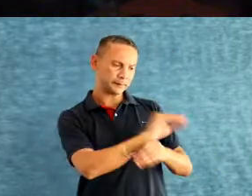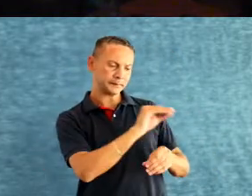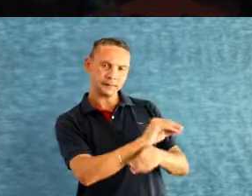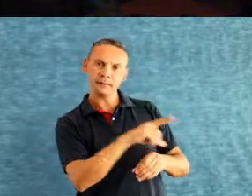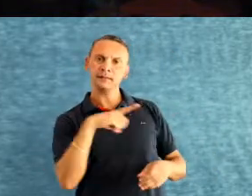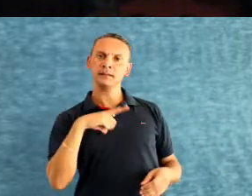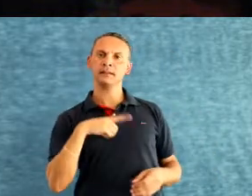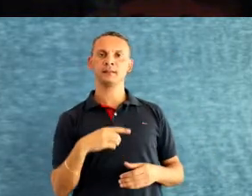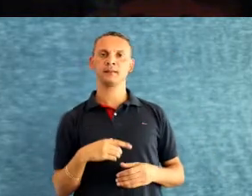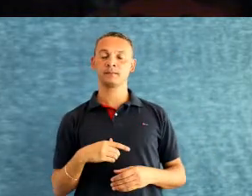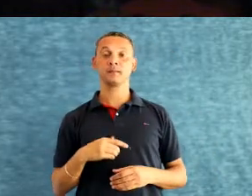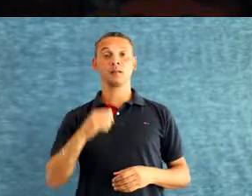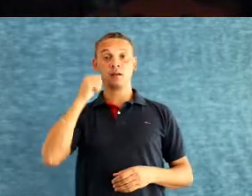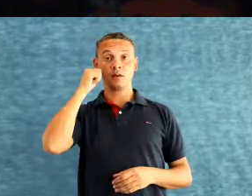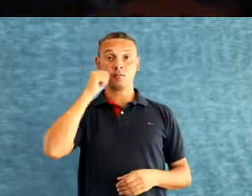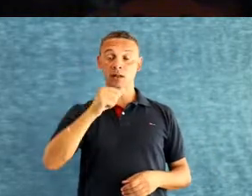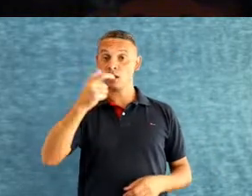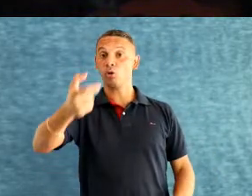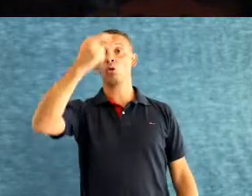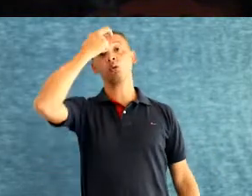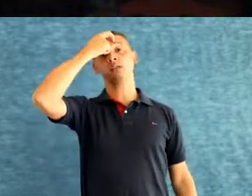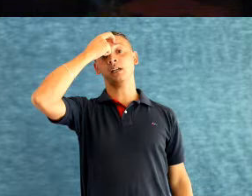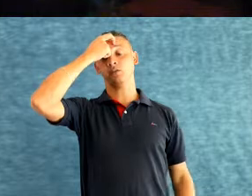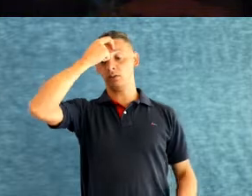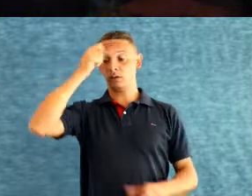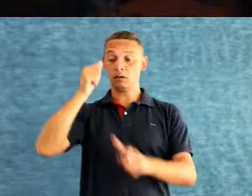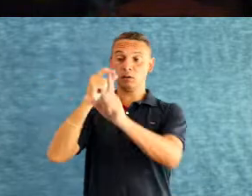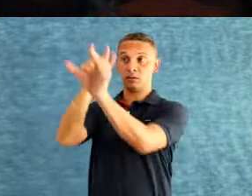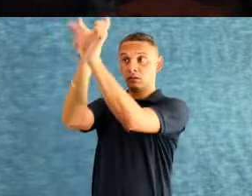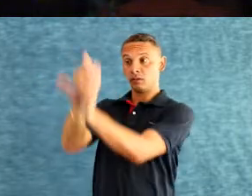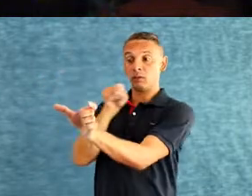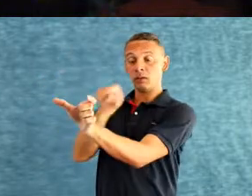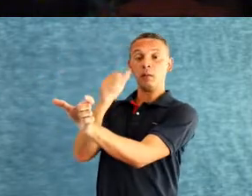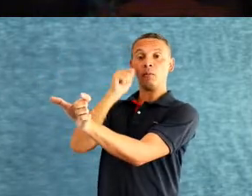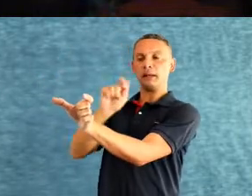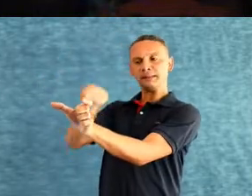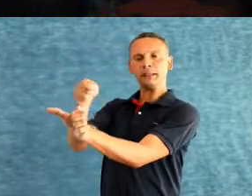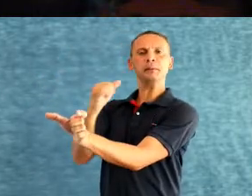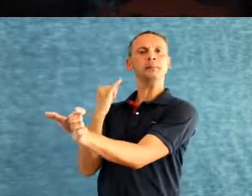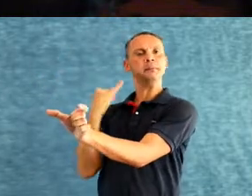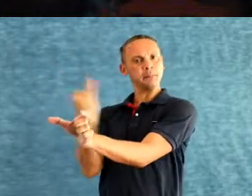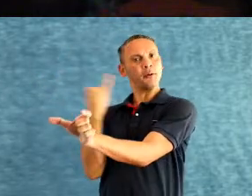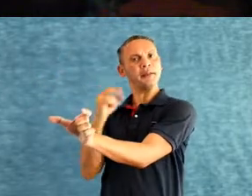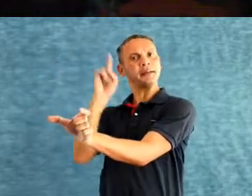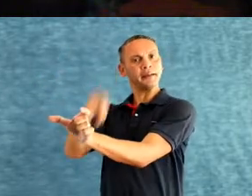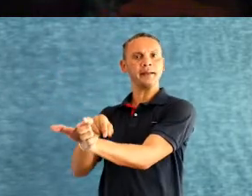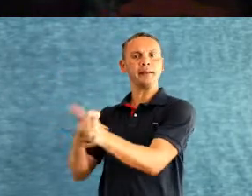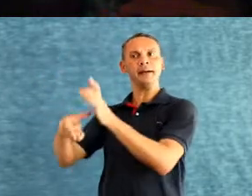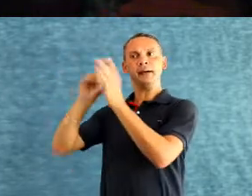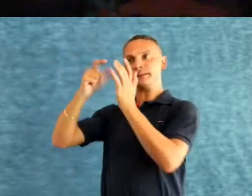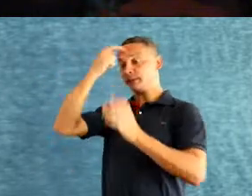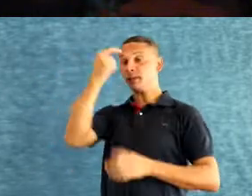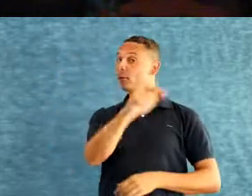esse, tornar as mulheres conscientes do seu papel social. Não tinham papel nenhum, né? Não eram importantes, não havia importância